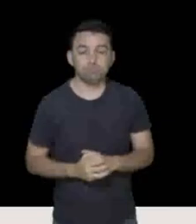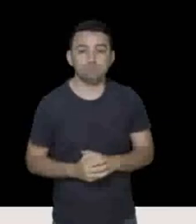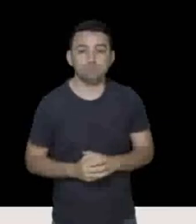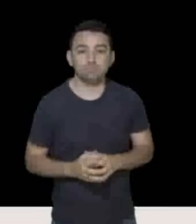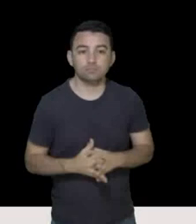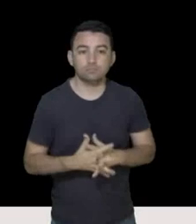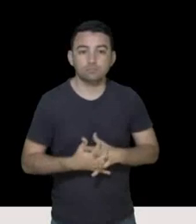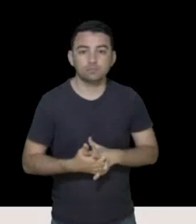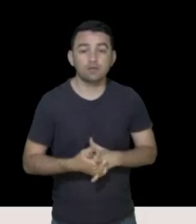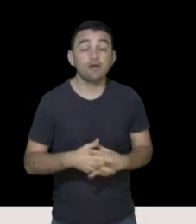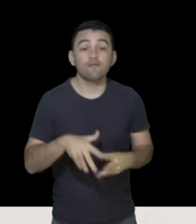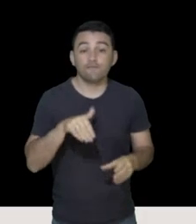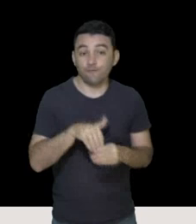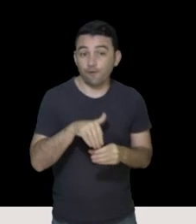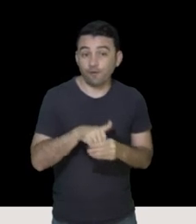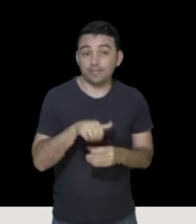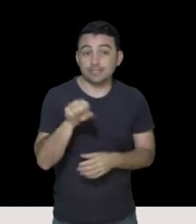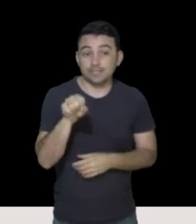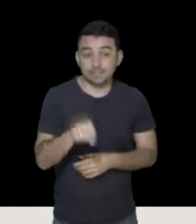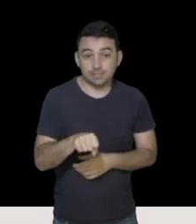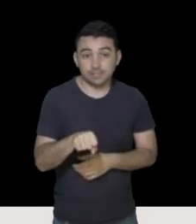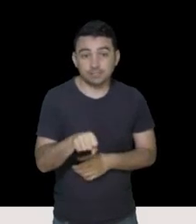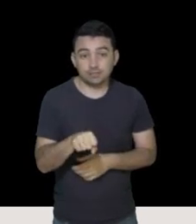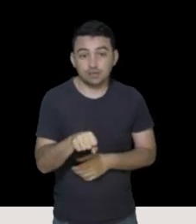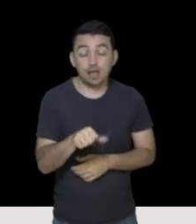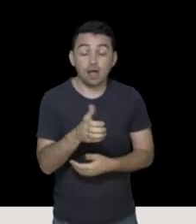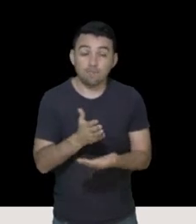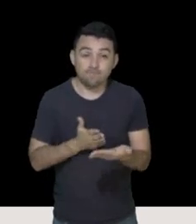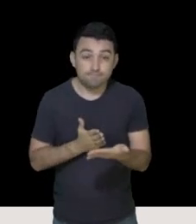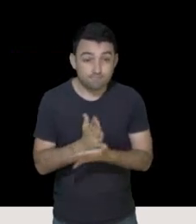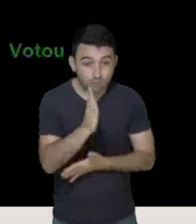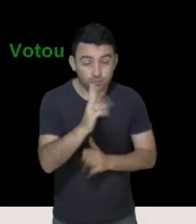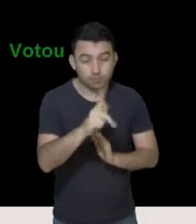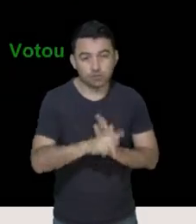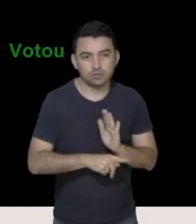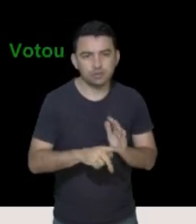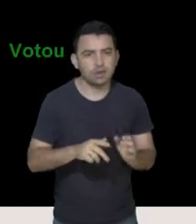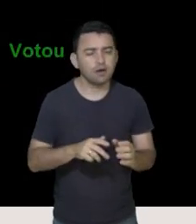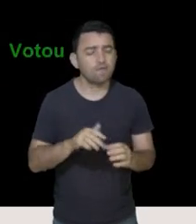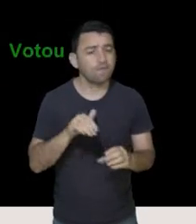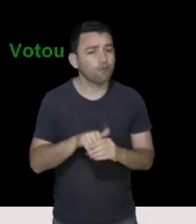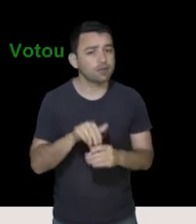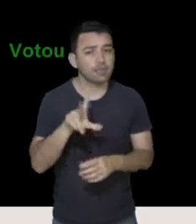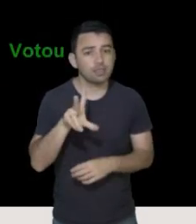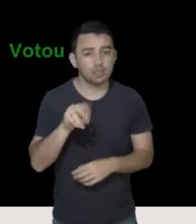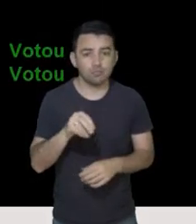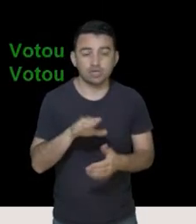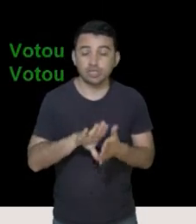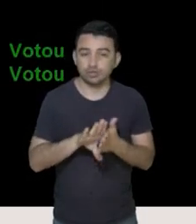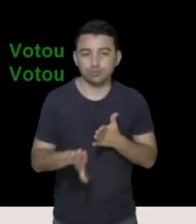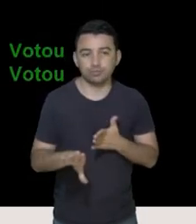Quem vota sim, aprova o projeto. Quem vota não, rejeita.